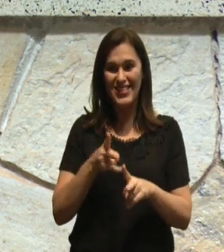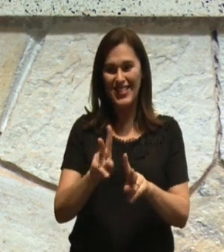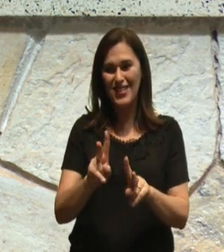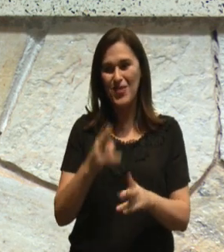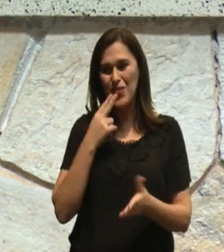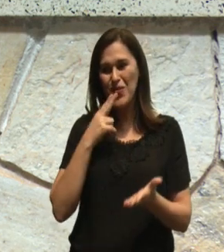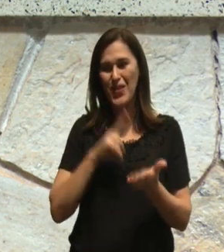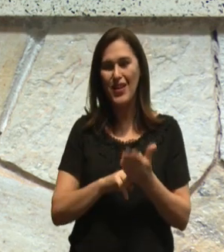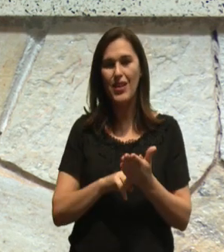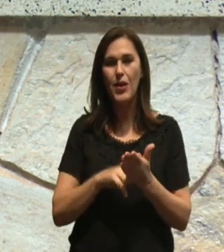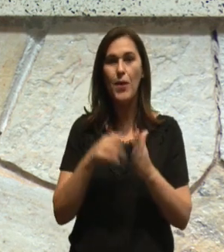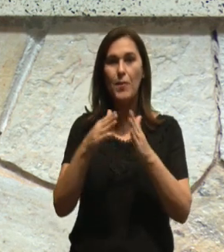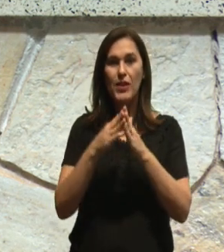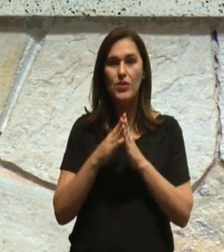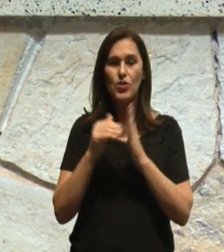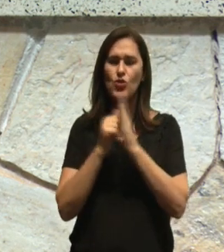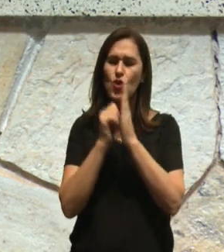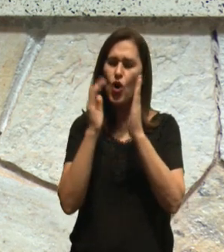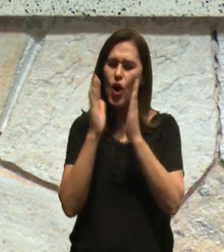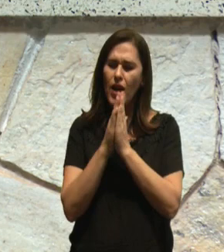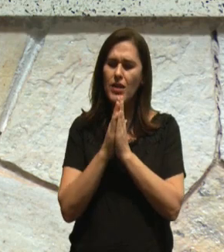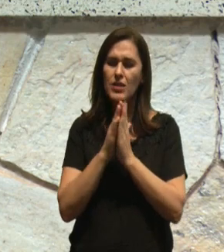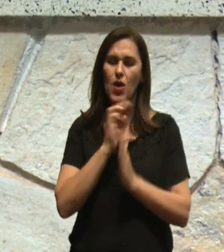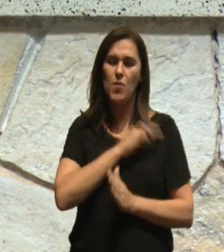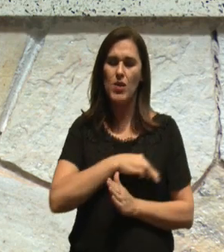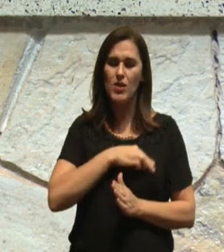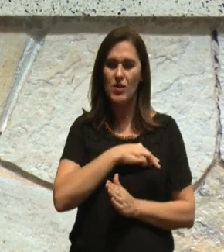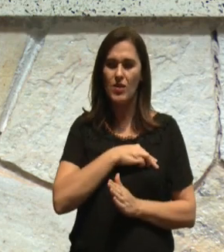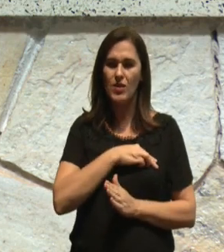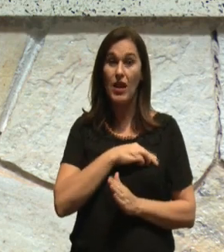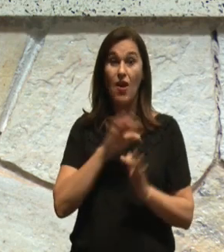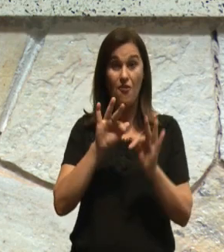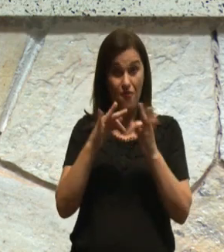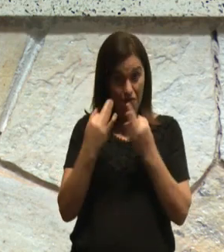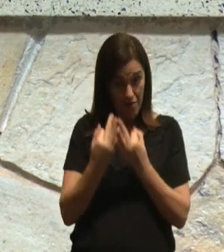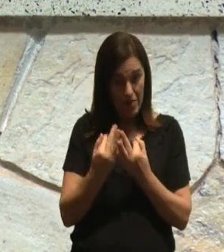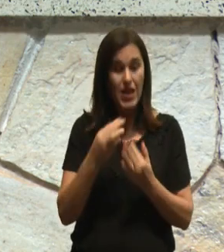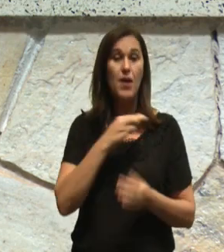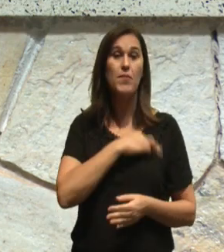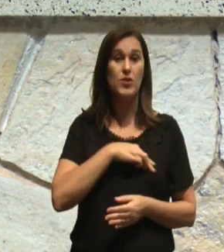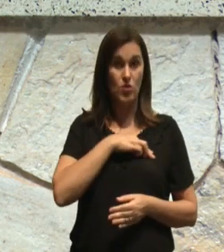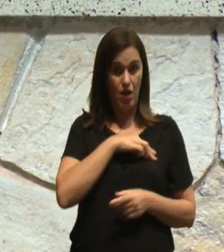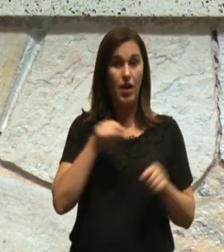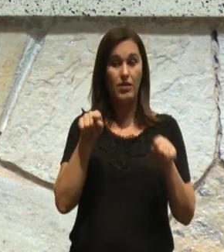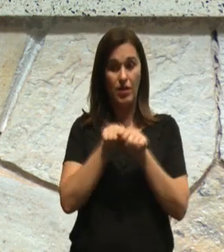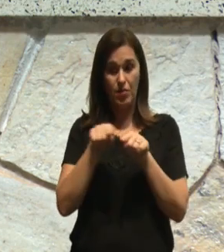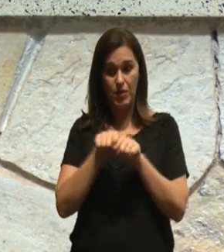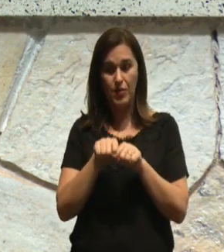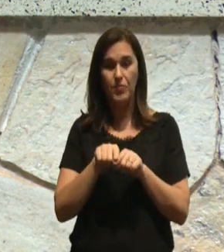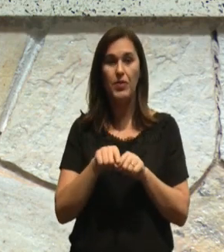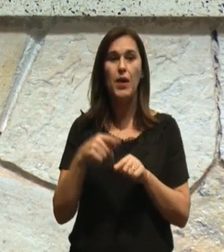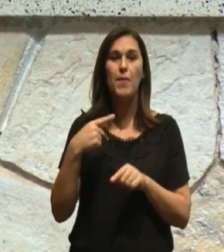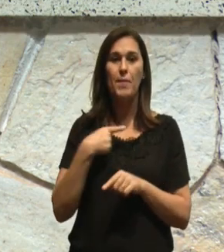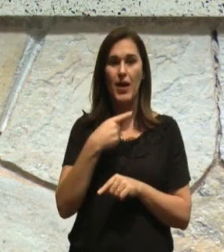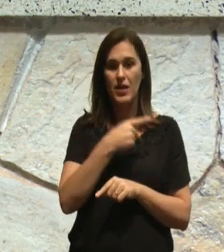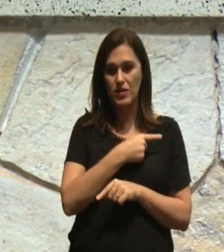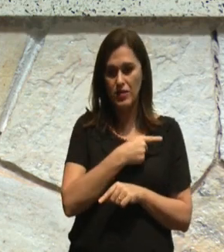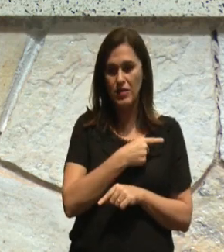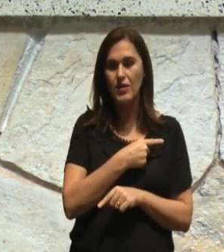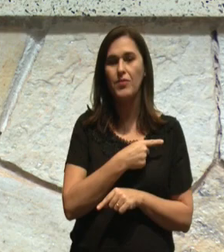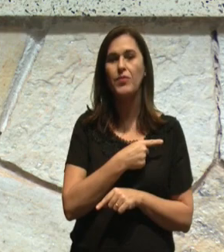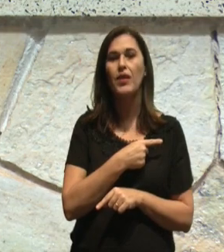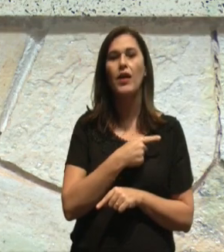colocamos aqui, os pedidos de oração dos nossos missionários, oração pela família missionária, né, o pastor Rinaldo e a irmã